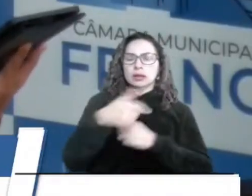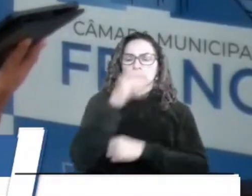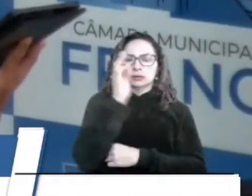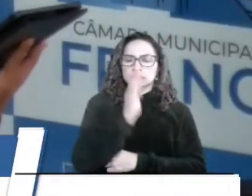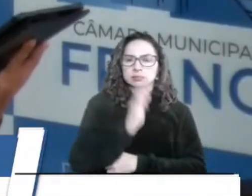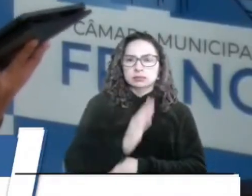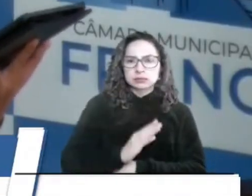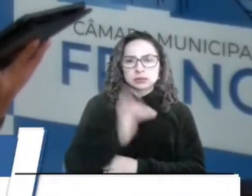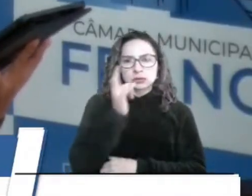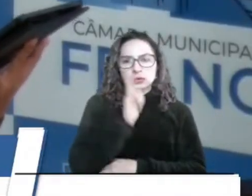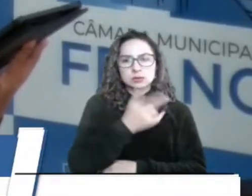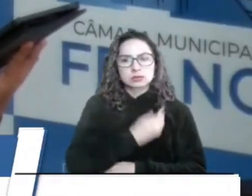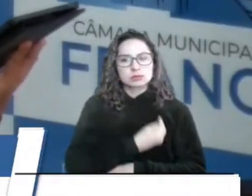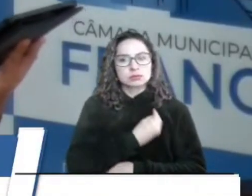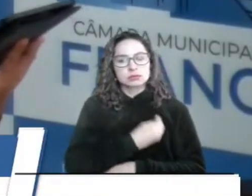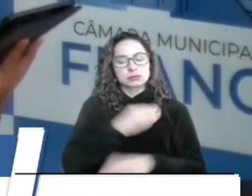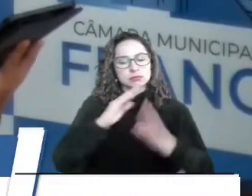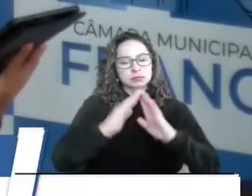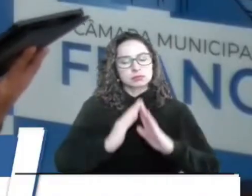para se viver.